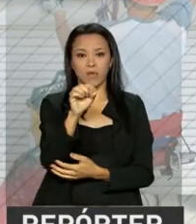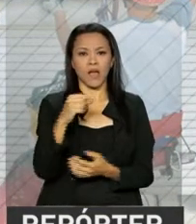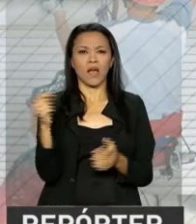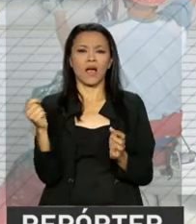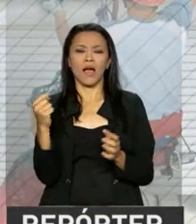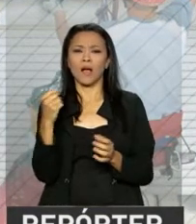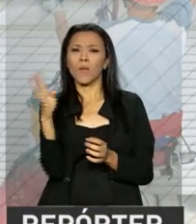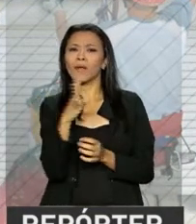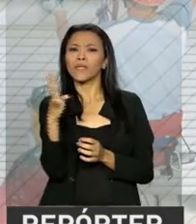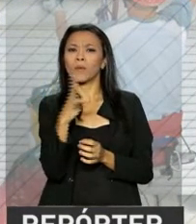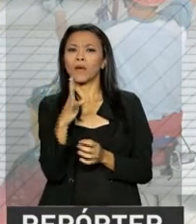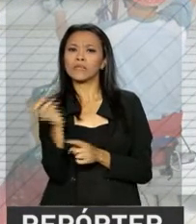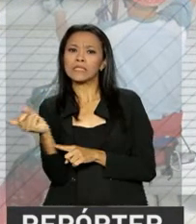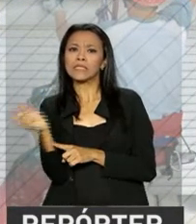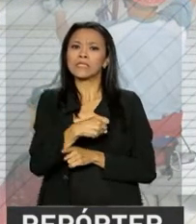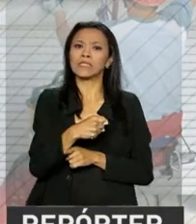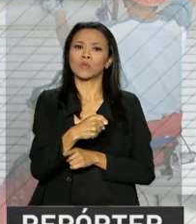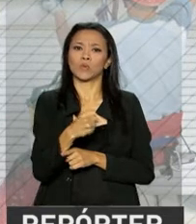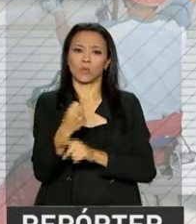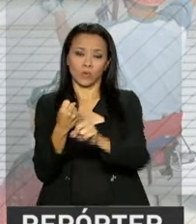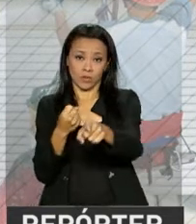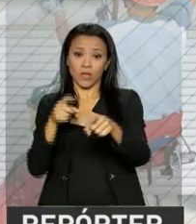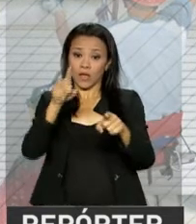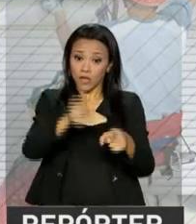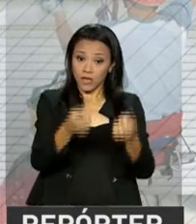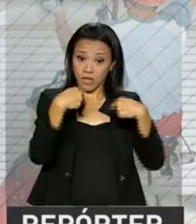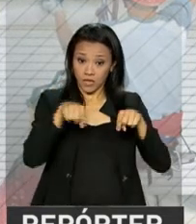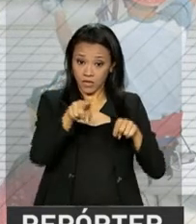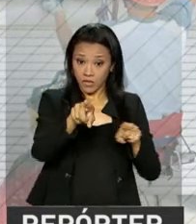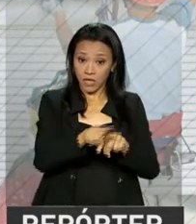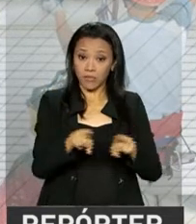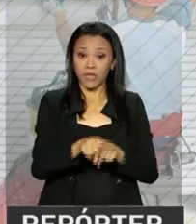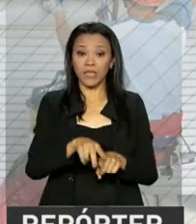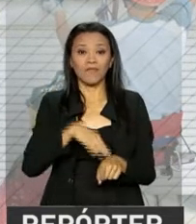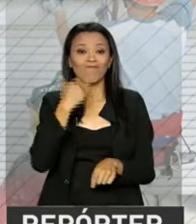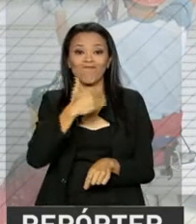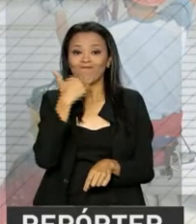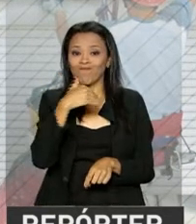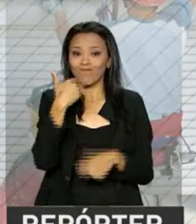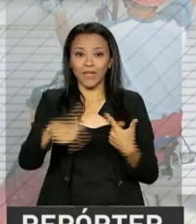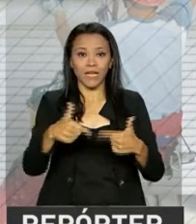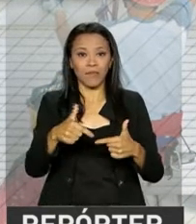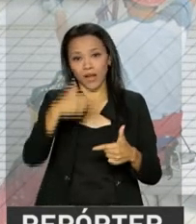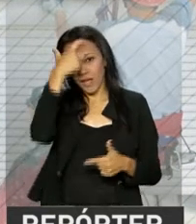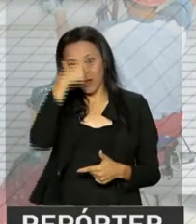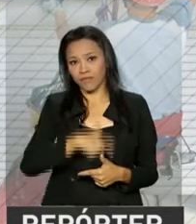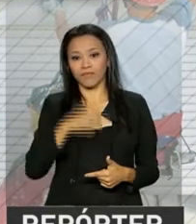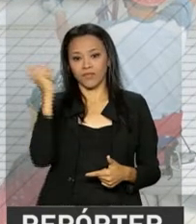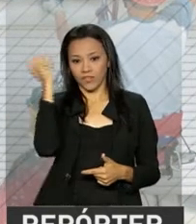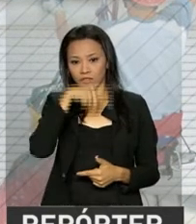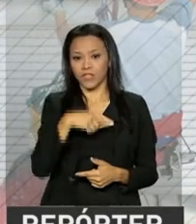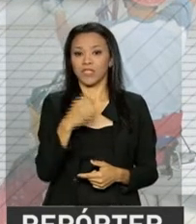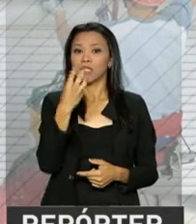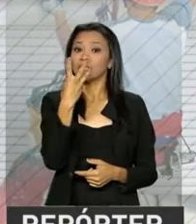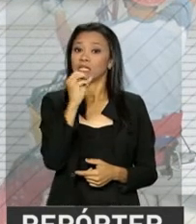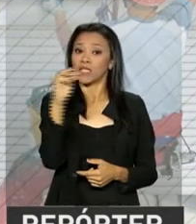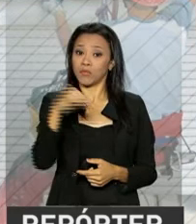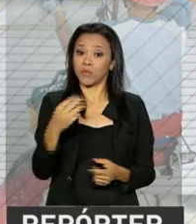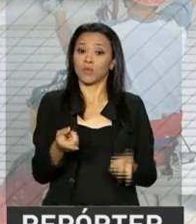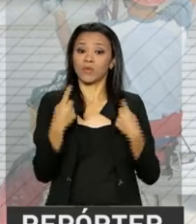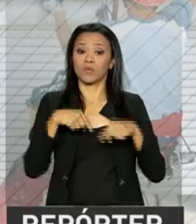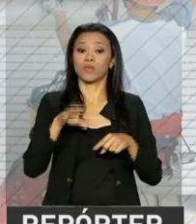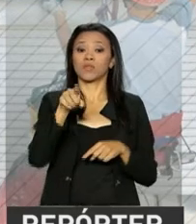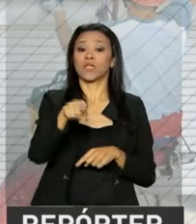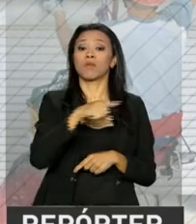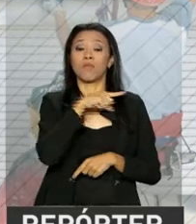segundos uma em capacitação permanente a cada 30 minutos e uma morte a cada três horas nos locais de